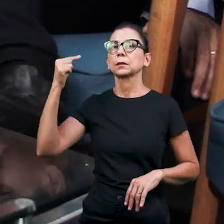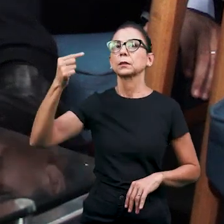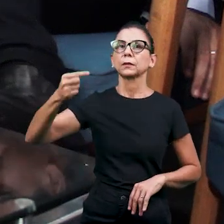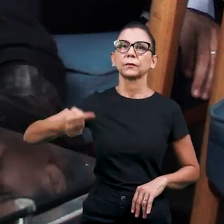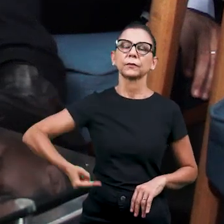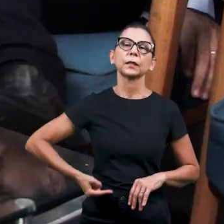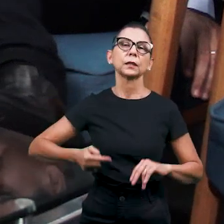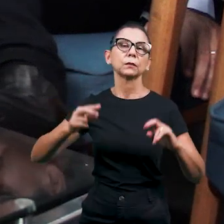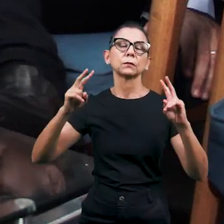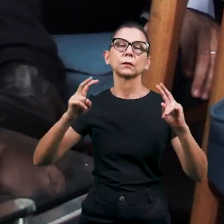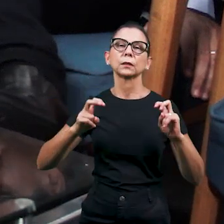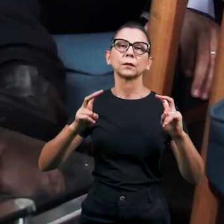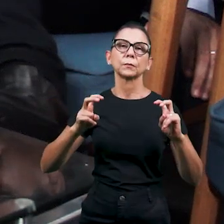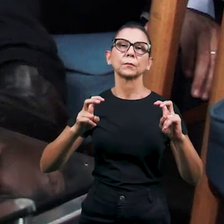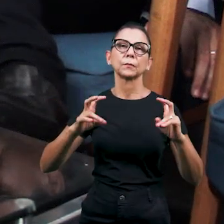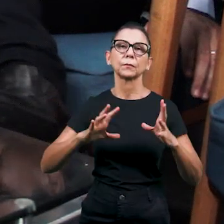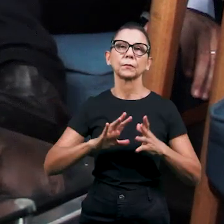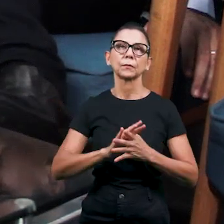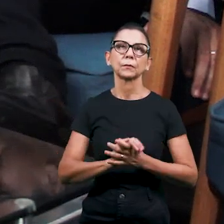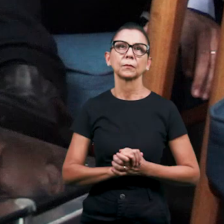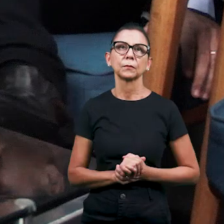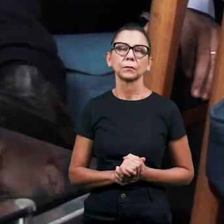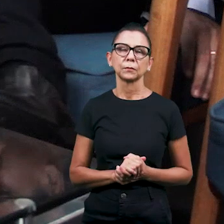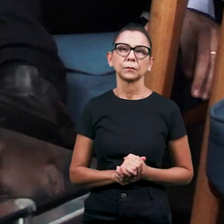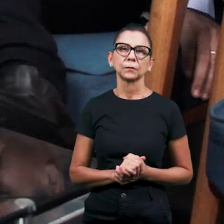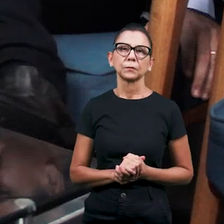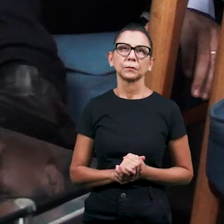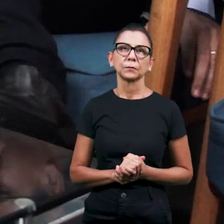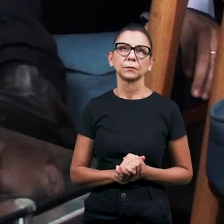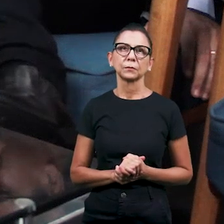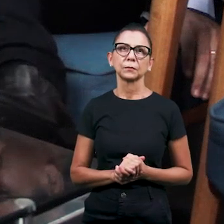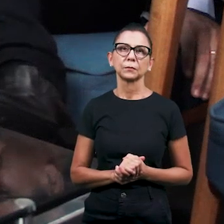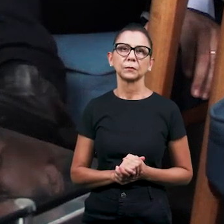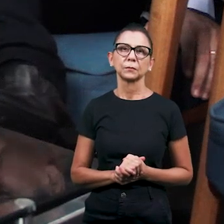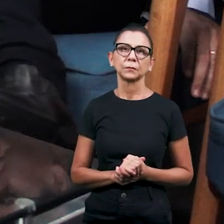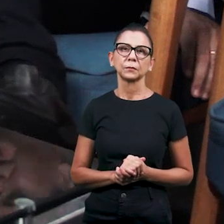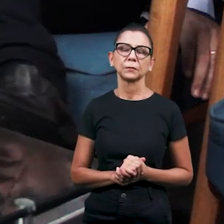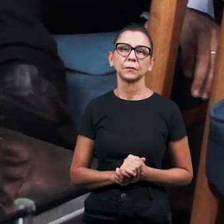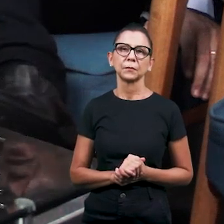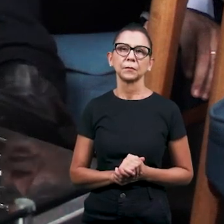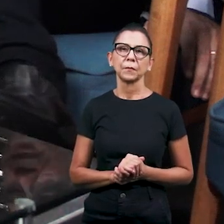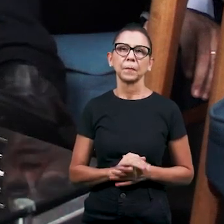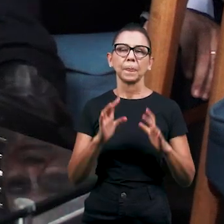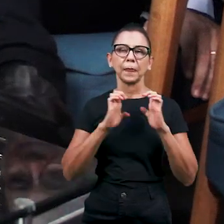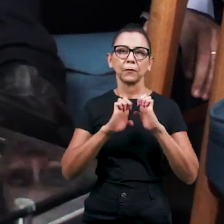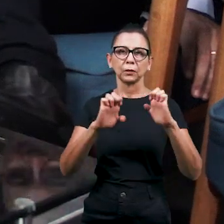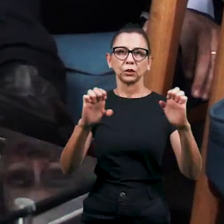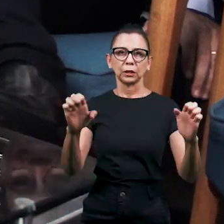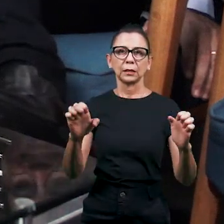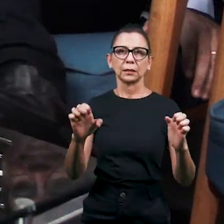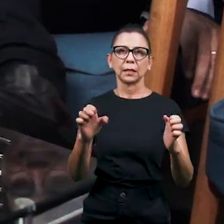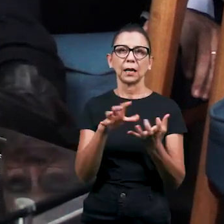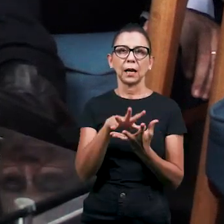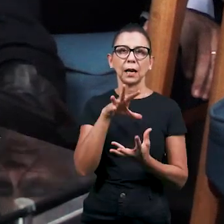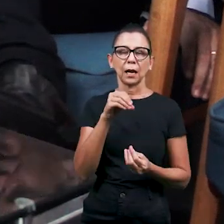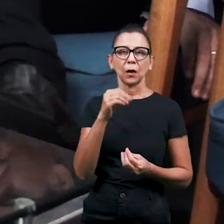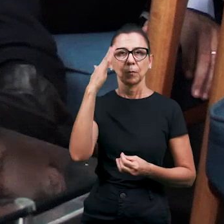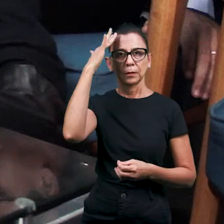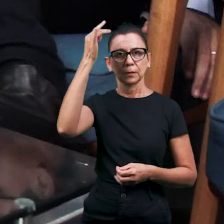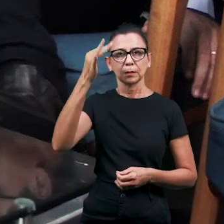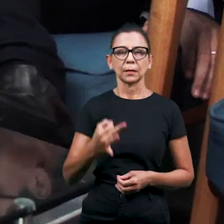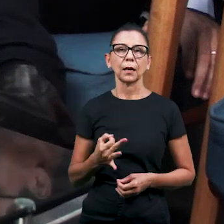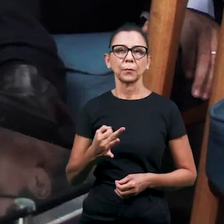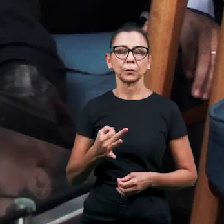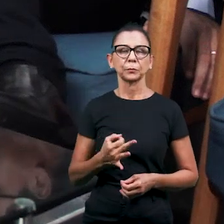vai ter vários vídeos de jovens dando testemunho de almas que eles ganharam para Jesus. Glória a Jesus. E assim vai o conteúdo.